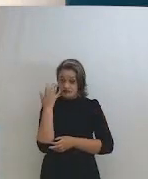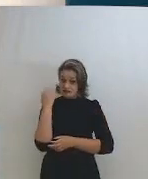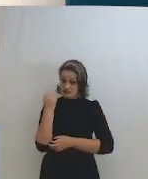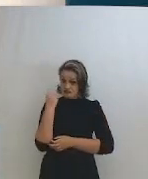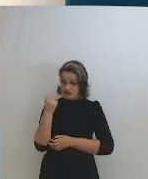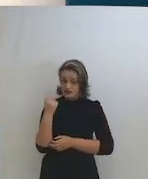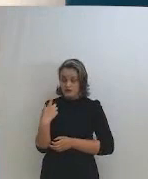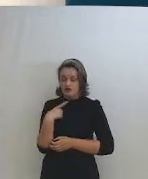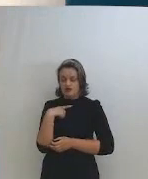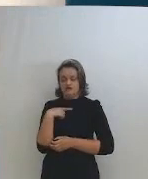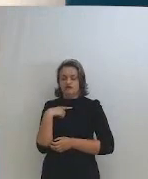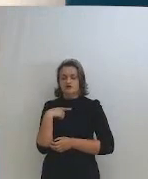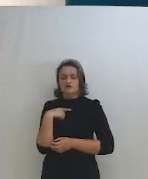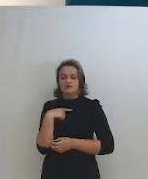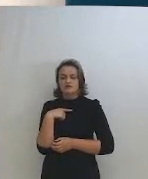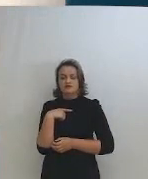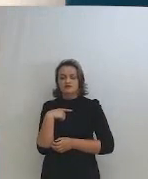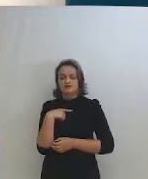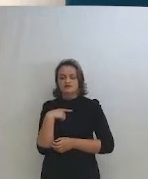dos